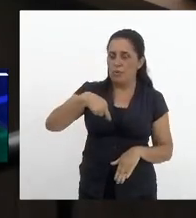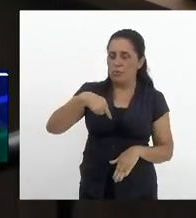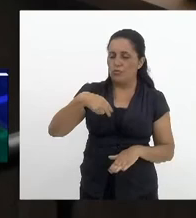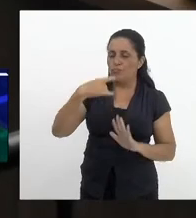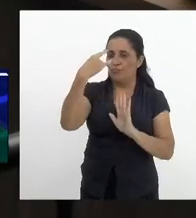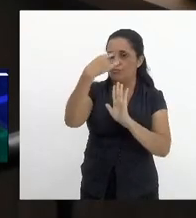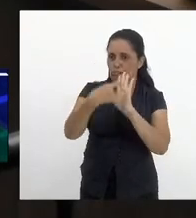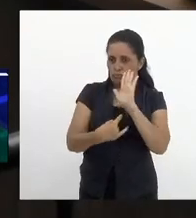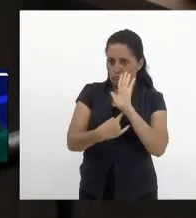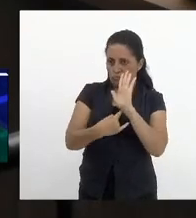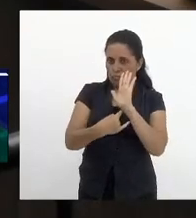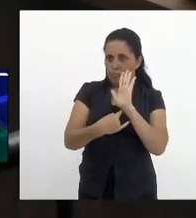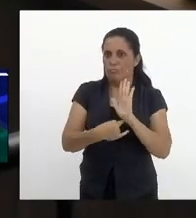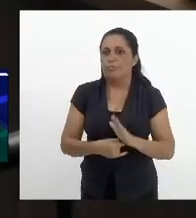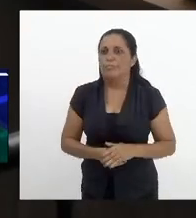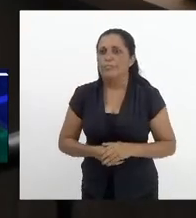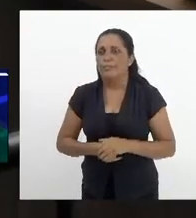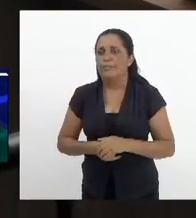ofício.